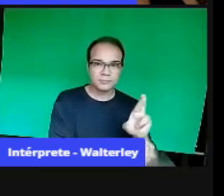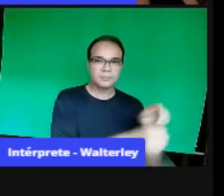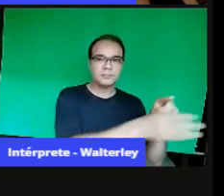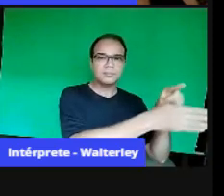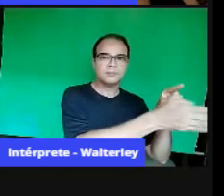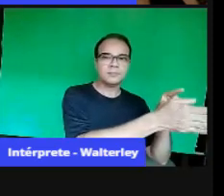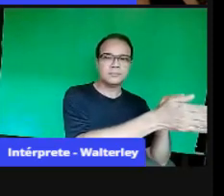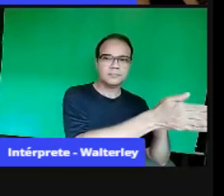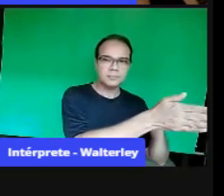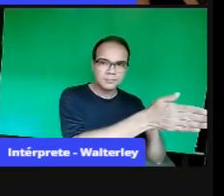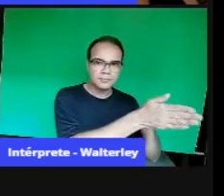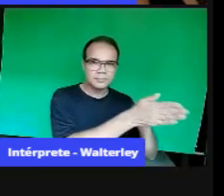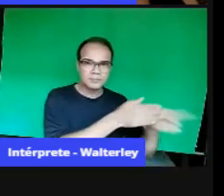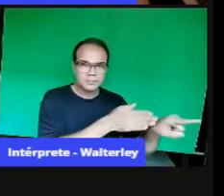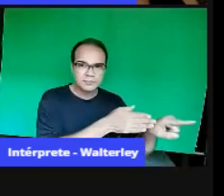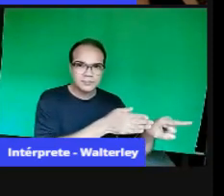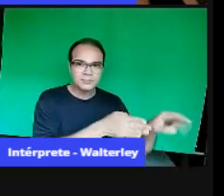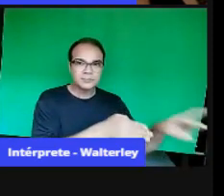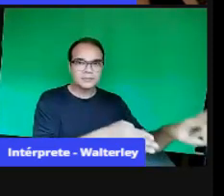questões com atividades